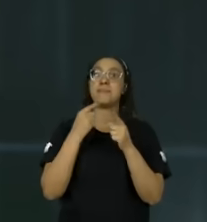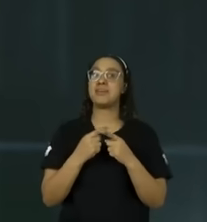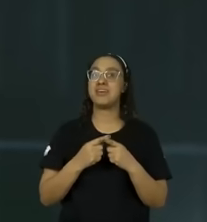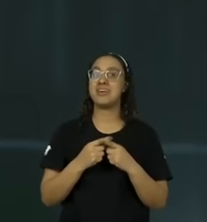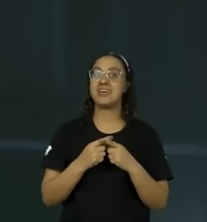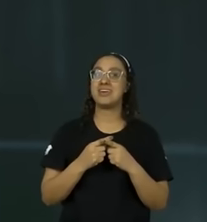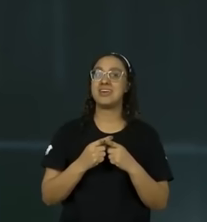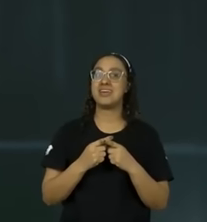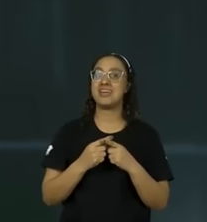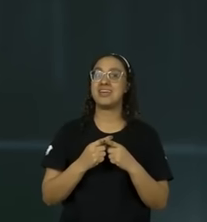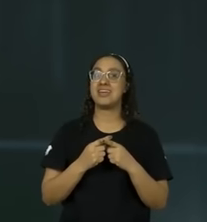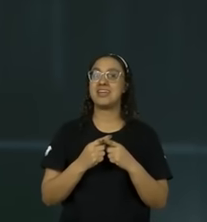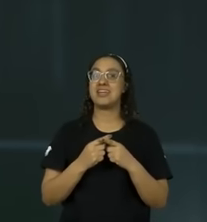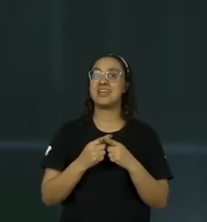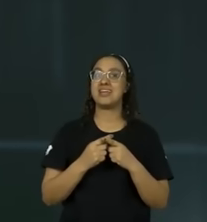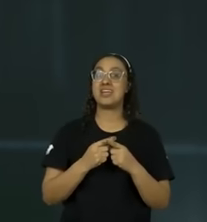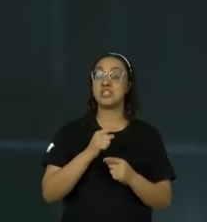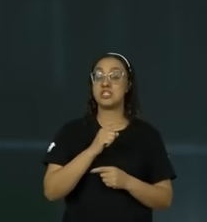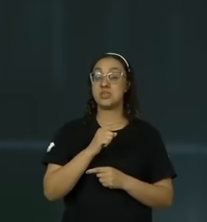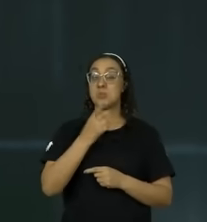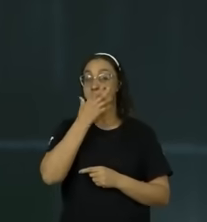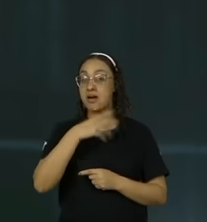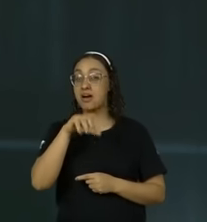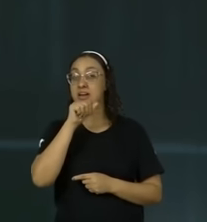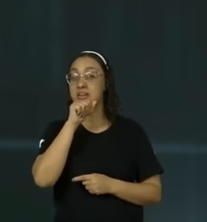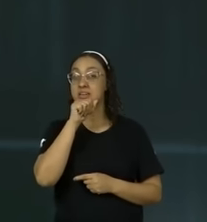não iria sair deste mundo sem ver as promessas sendo cumpridas.